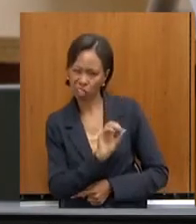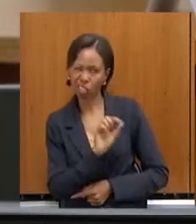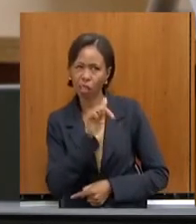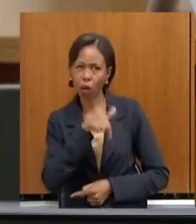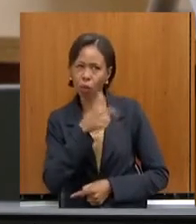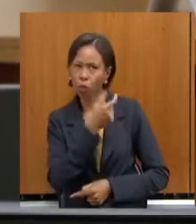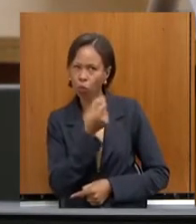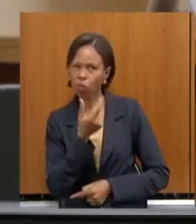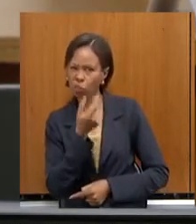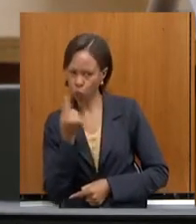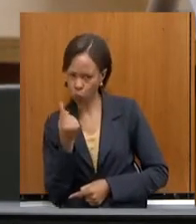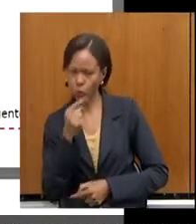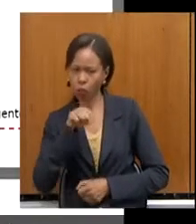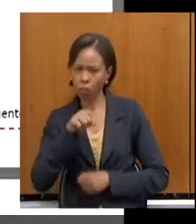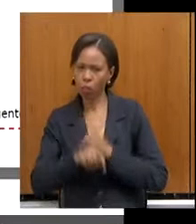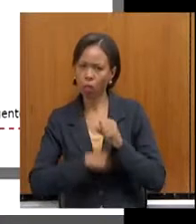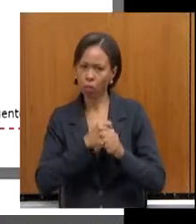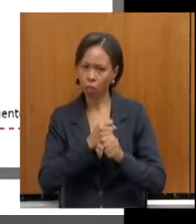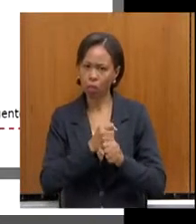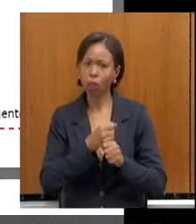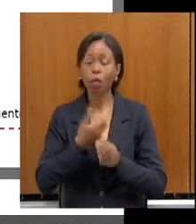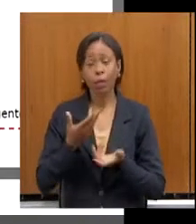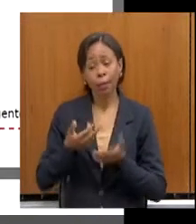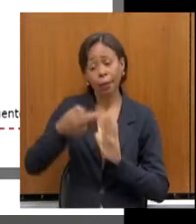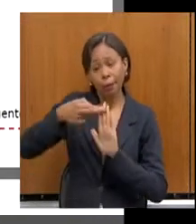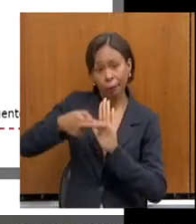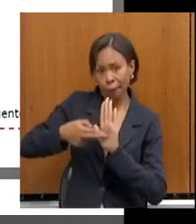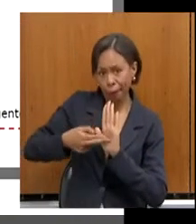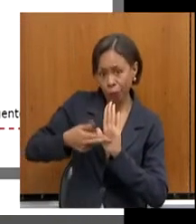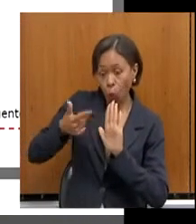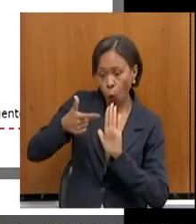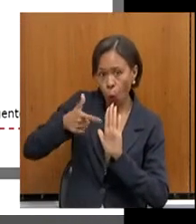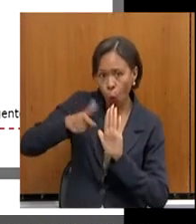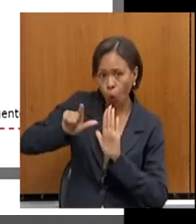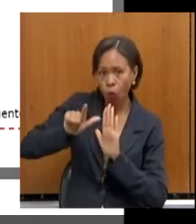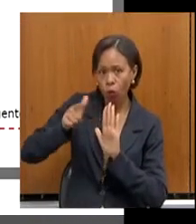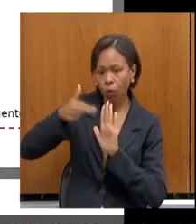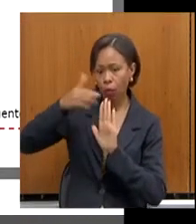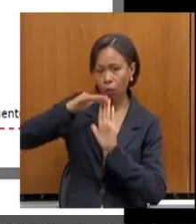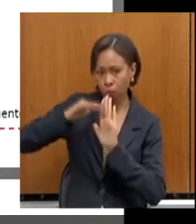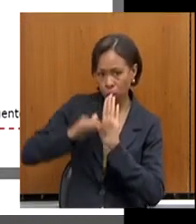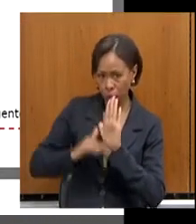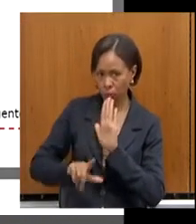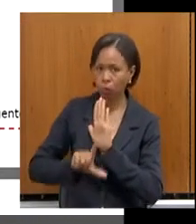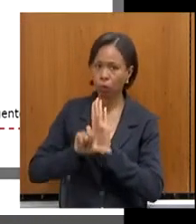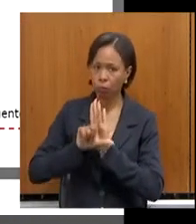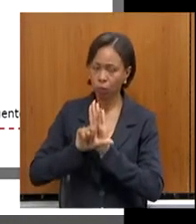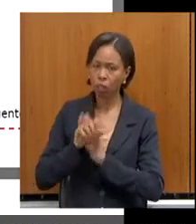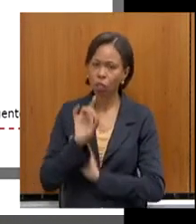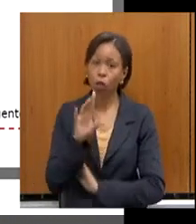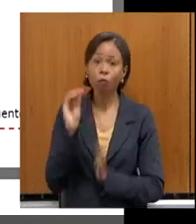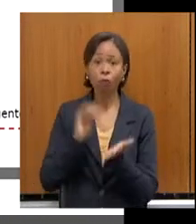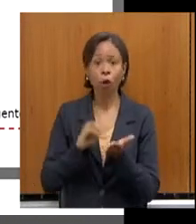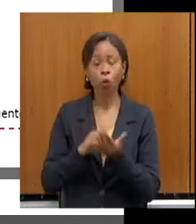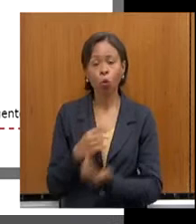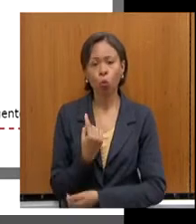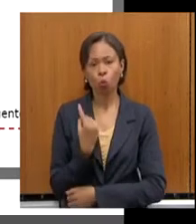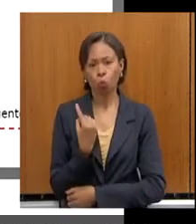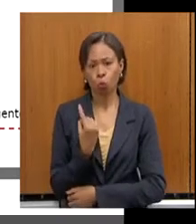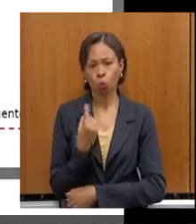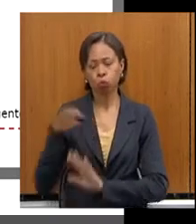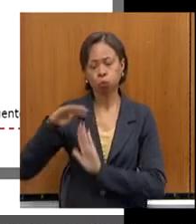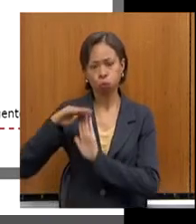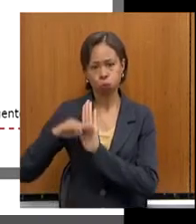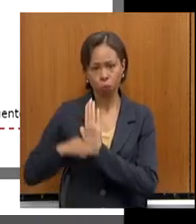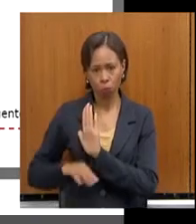2021 que regulamenta os outros dispositivos da Lei apenas um dispositivo ainda está pendente de regulamentação